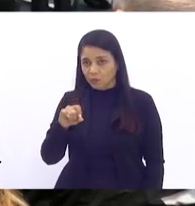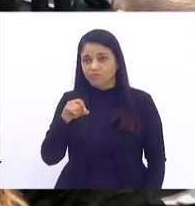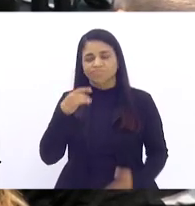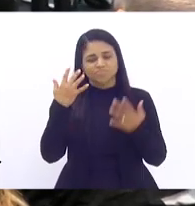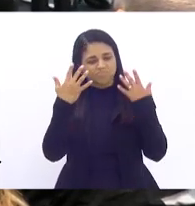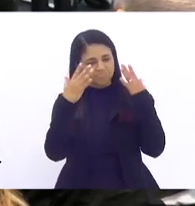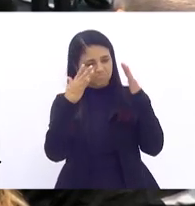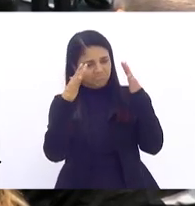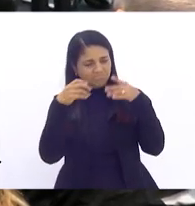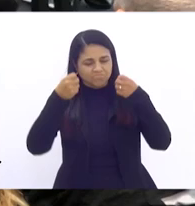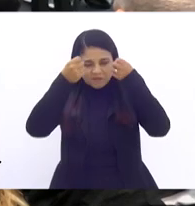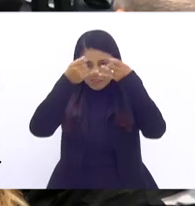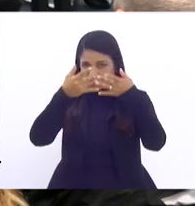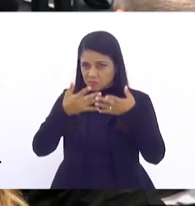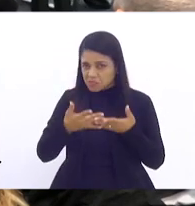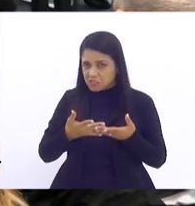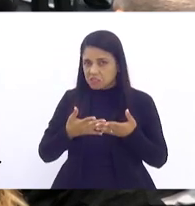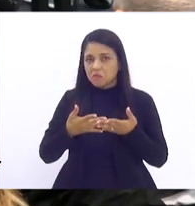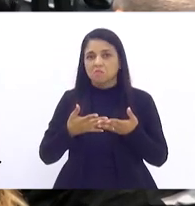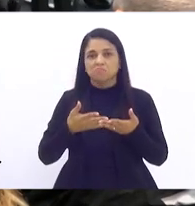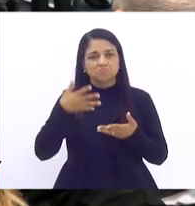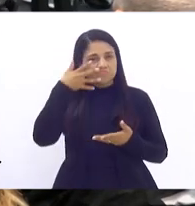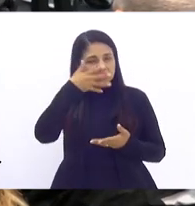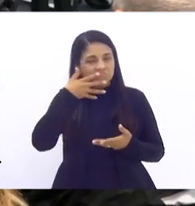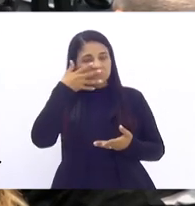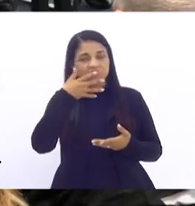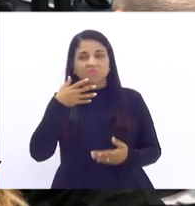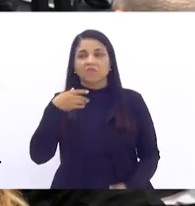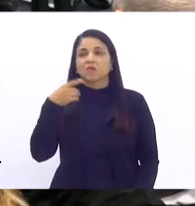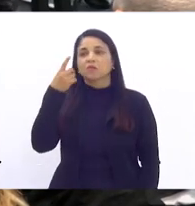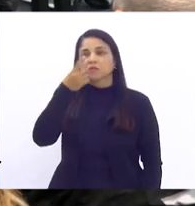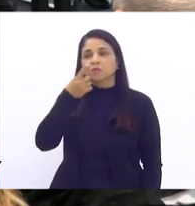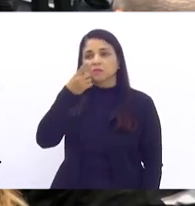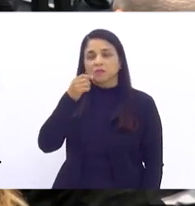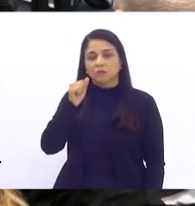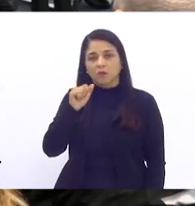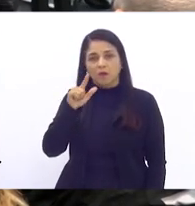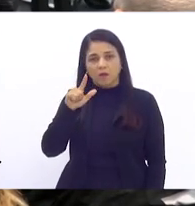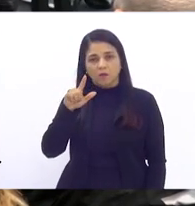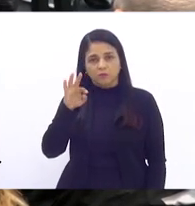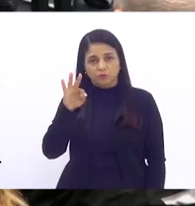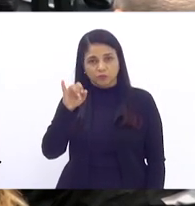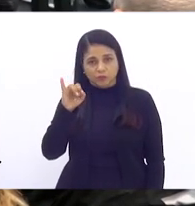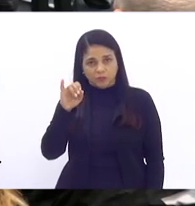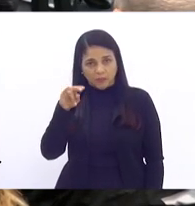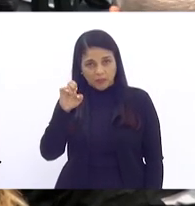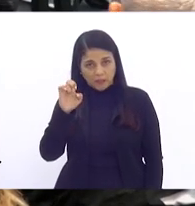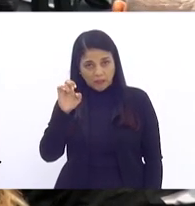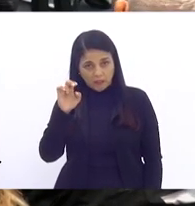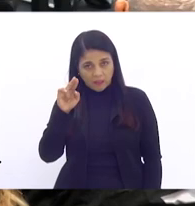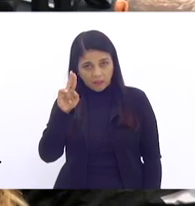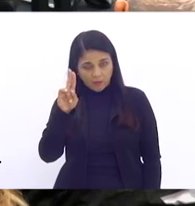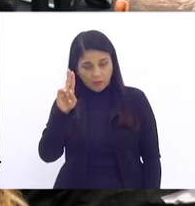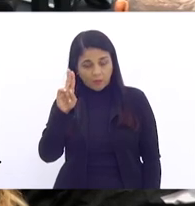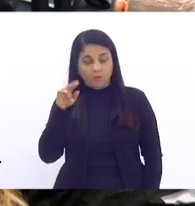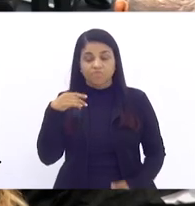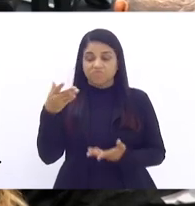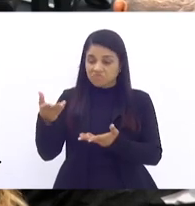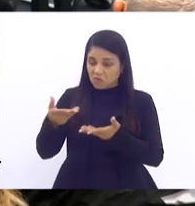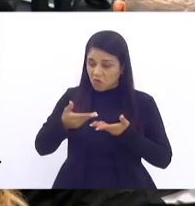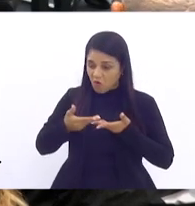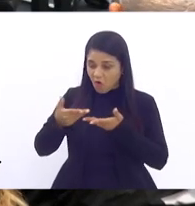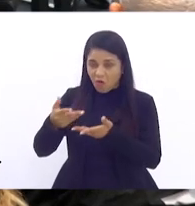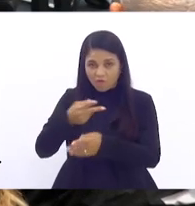pela explanação realmente Deputado altineu quando nos fez esse convite para estar aqui hoje falou olha o Danilo é um